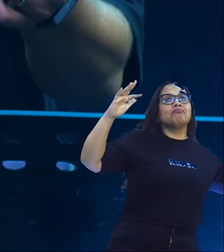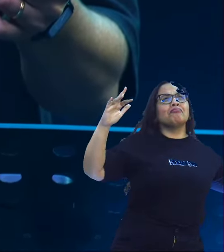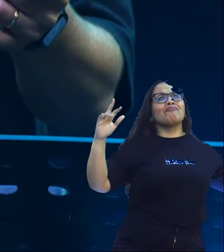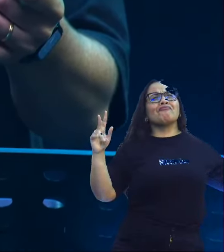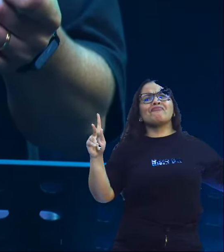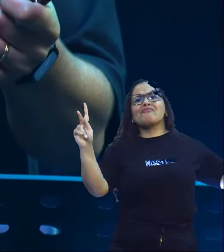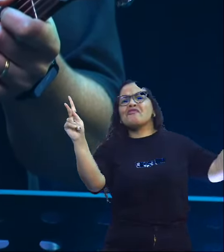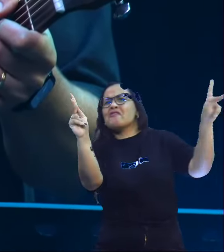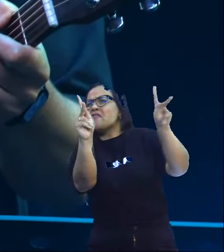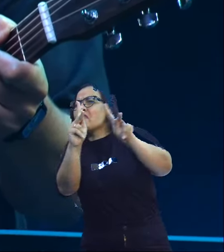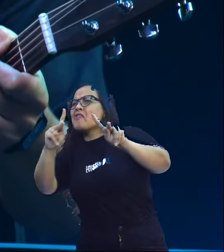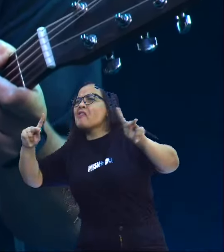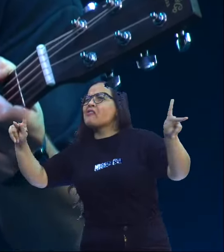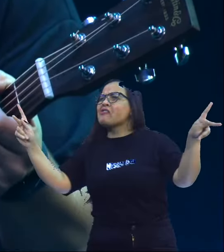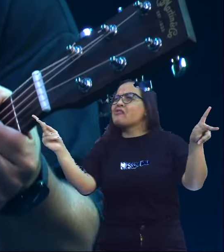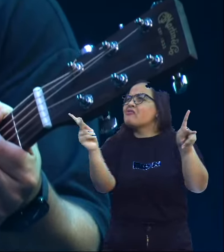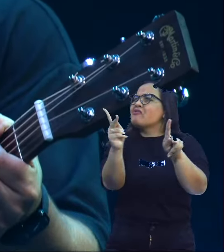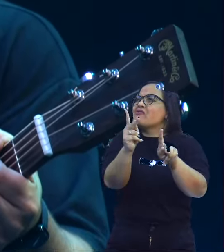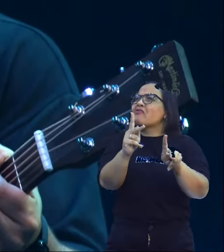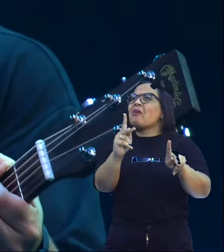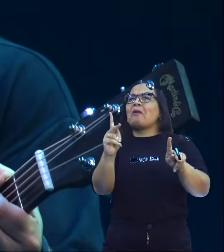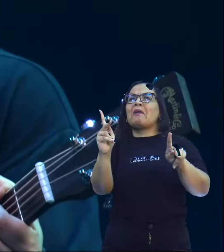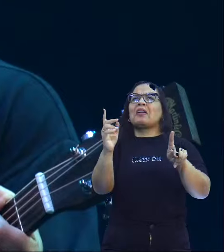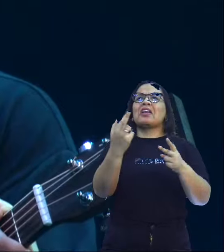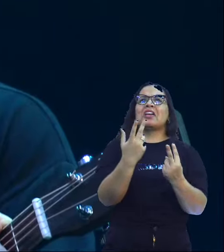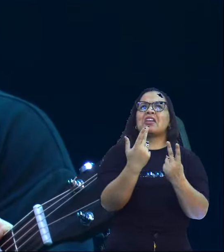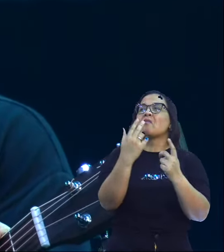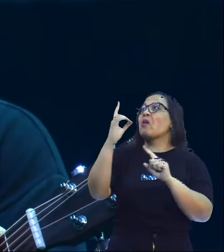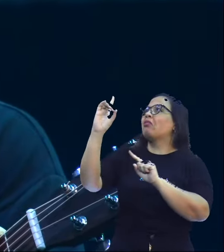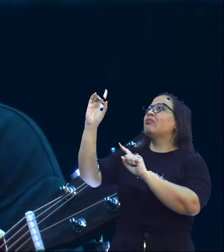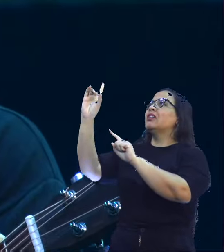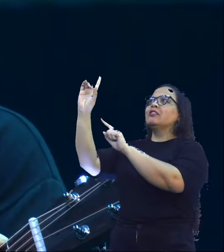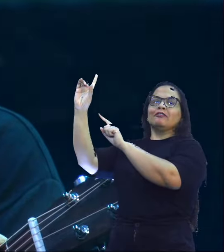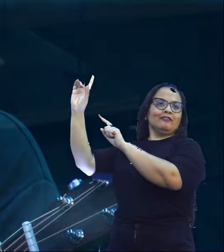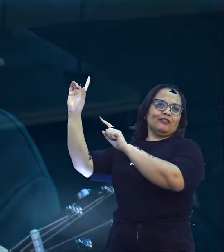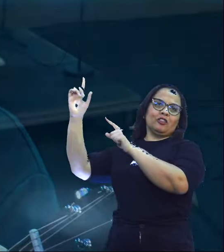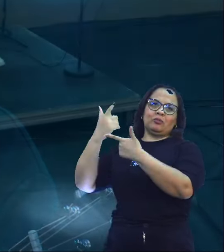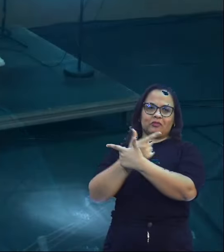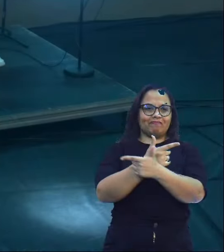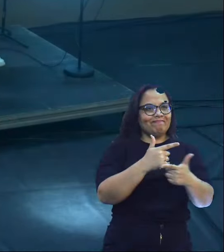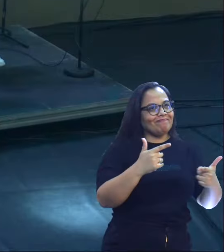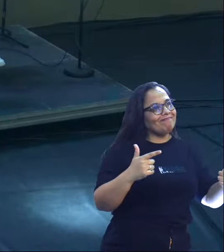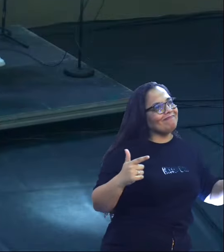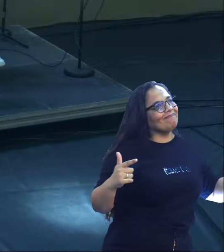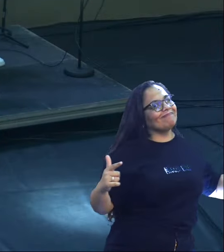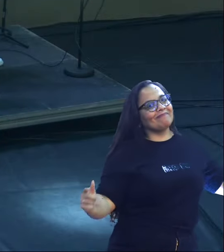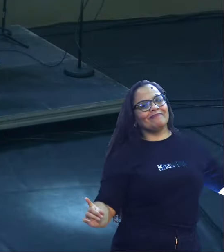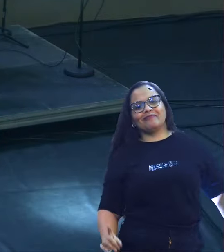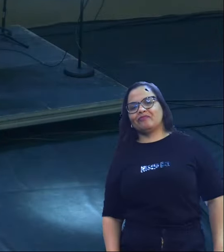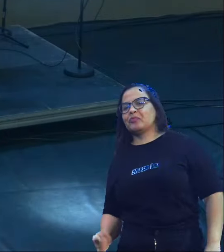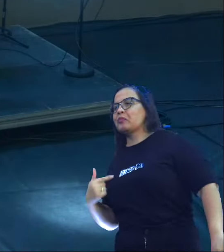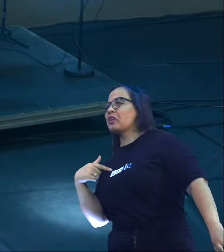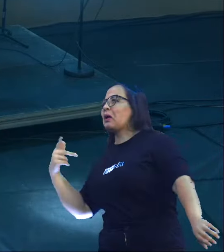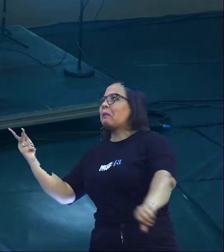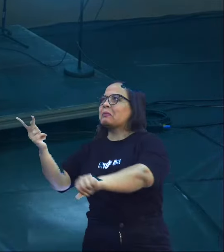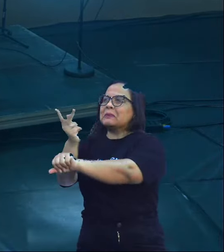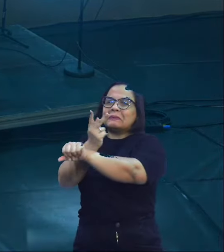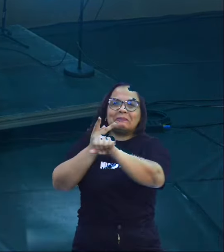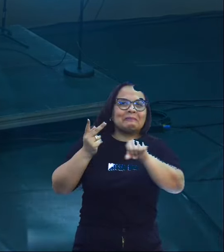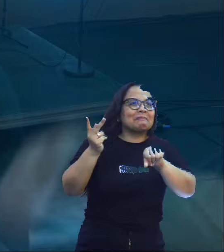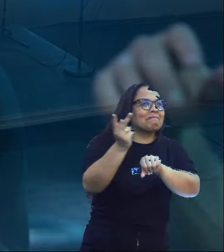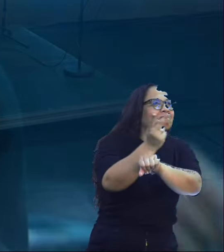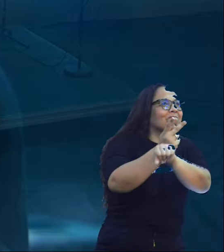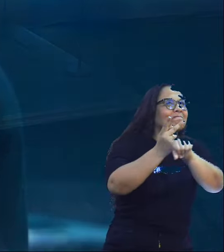tanto tentei achar alguém como você. Tanto